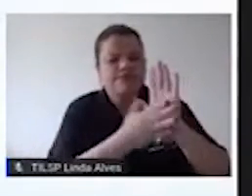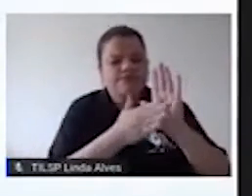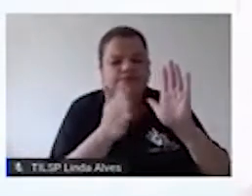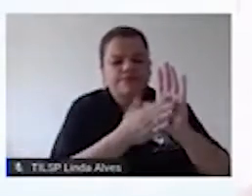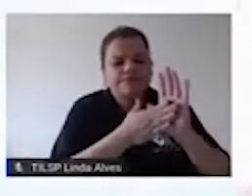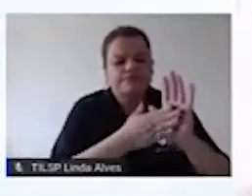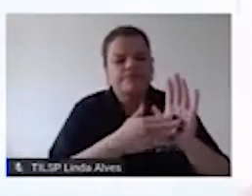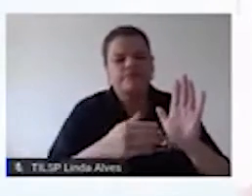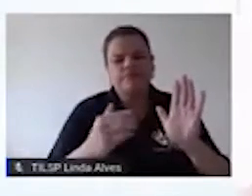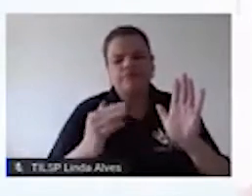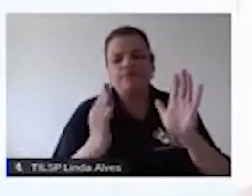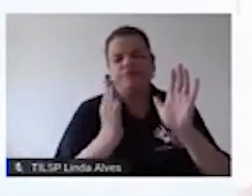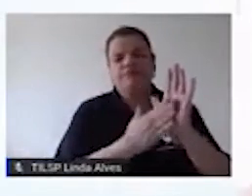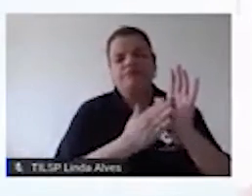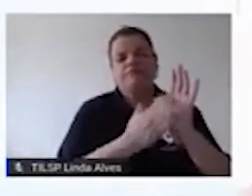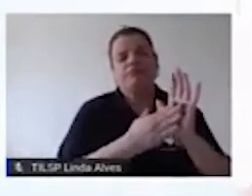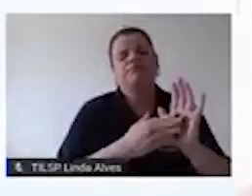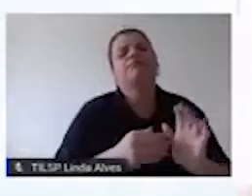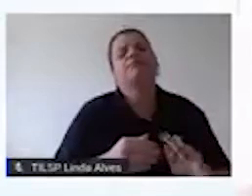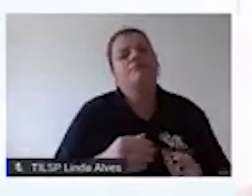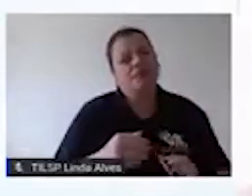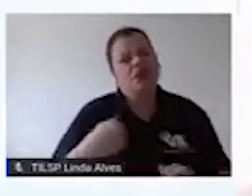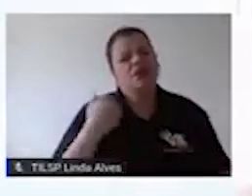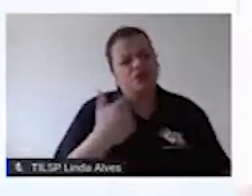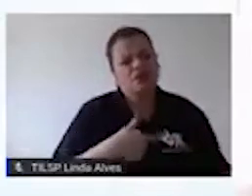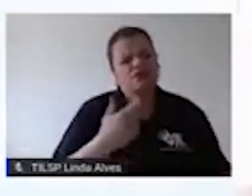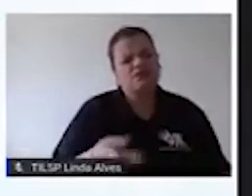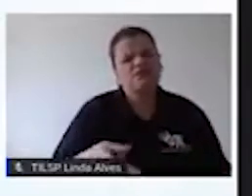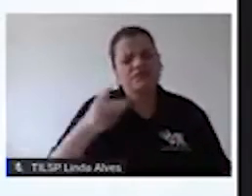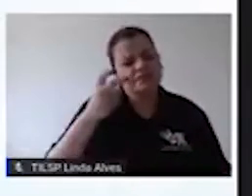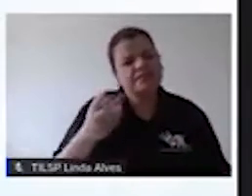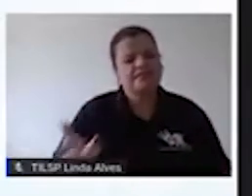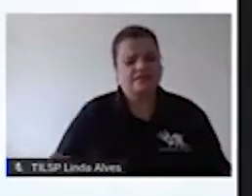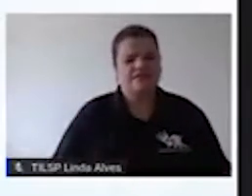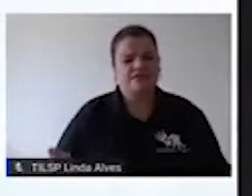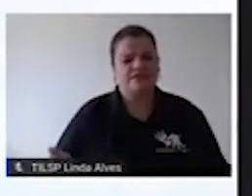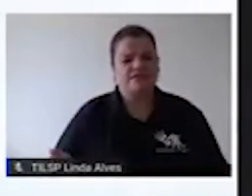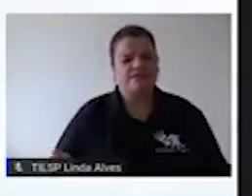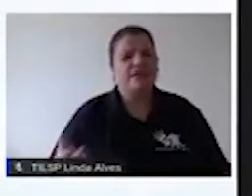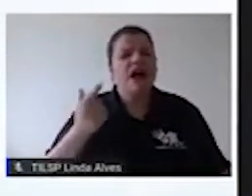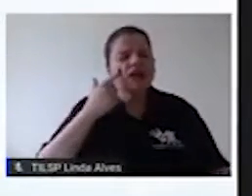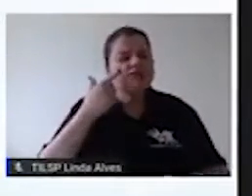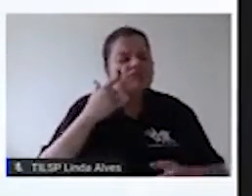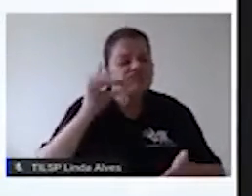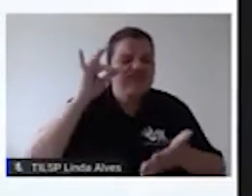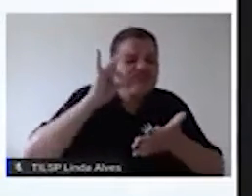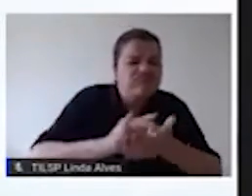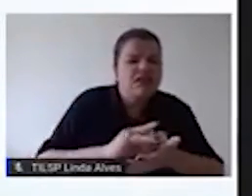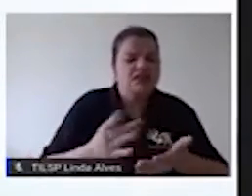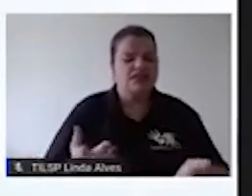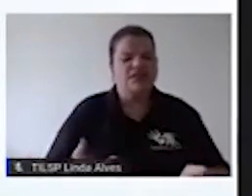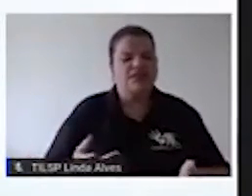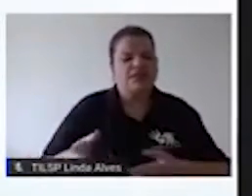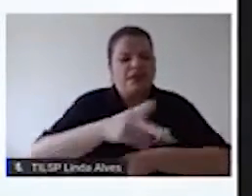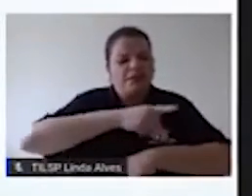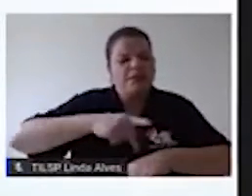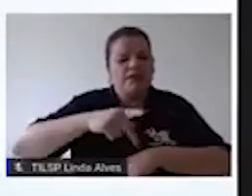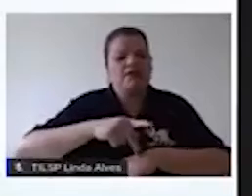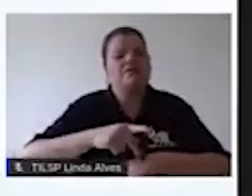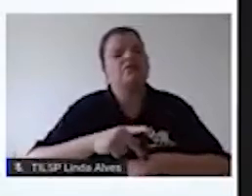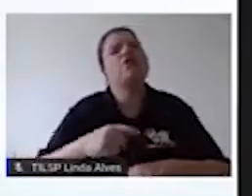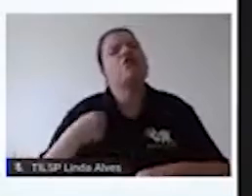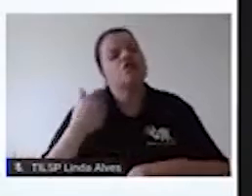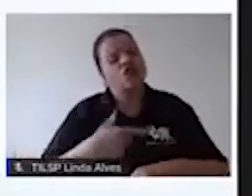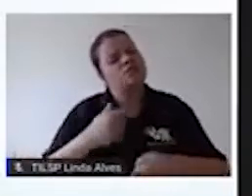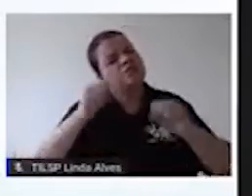esse Essa ferramenta. dispositivo legal, Sim, né, ratificado pelo país, que a gente pode chegar